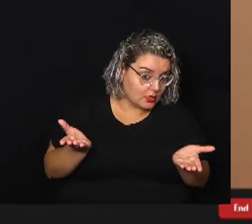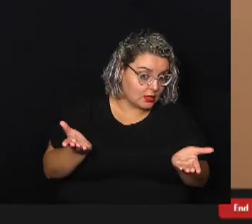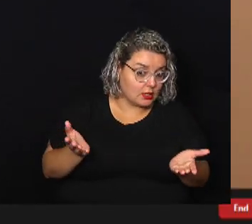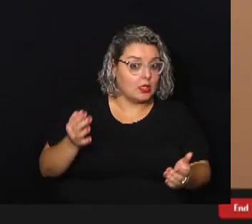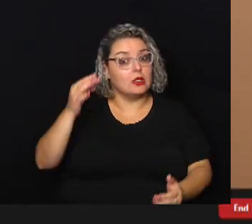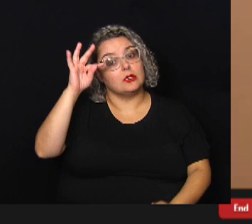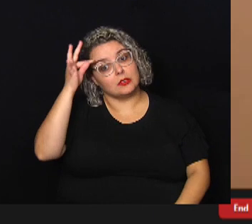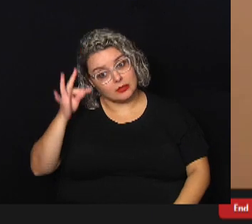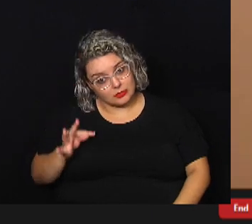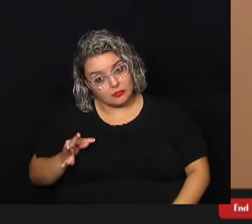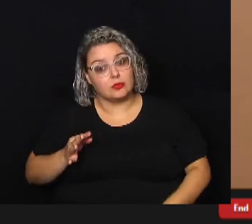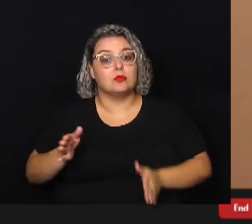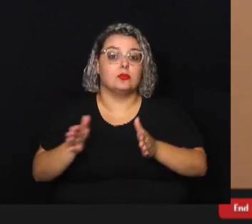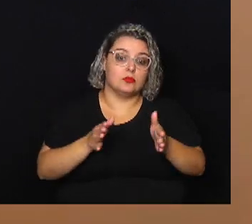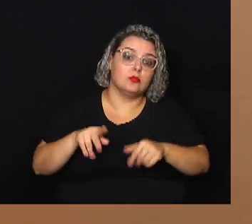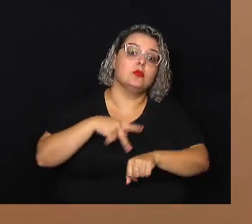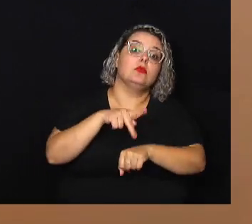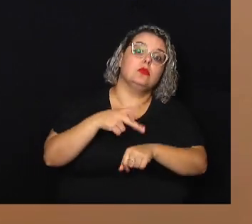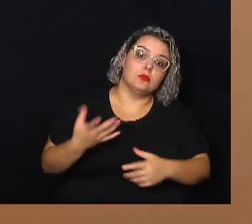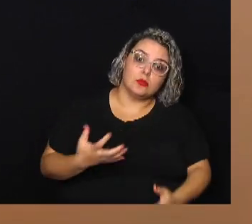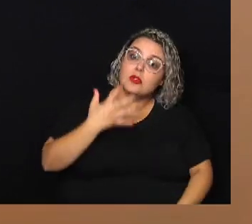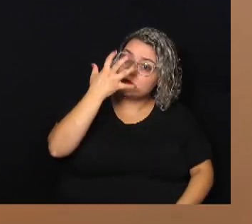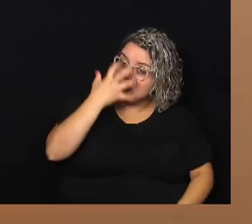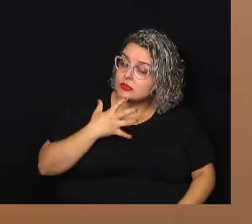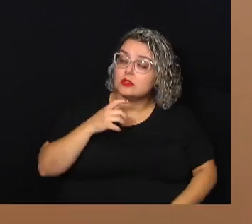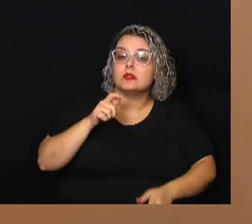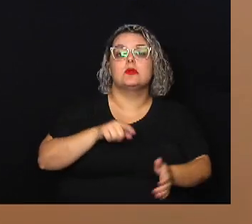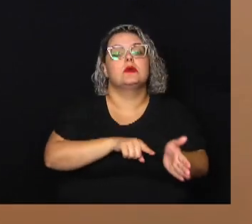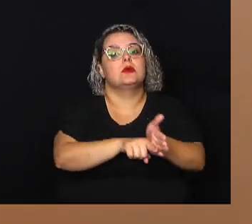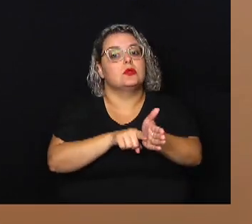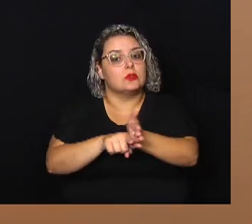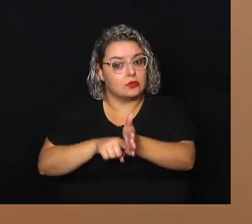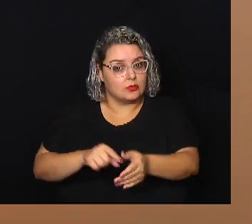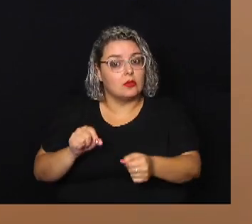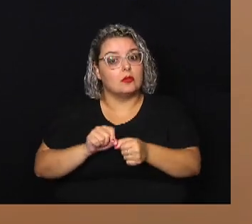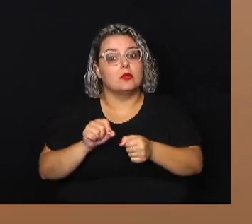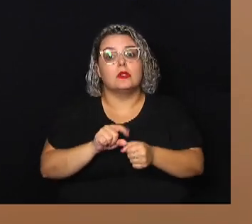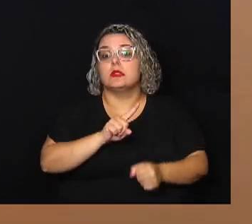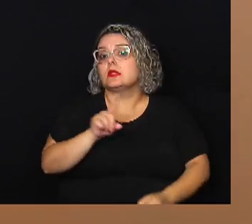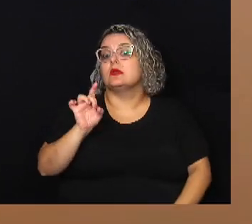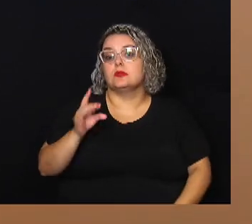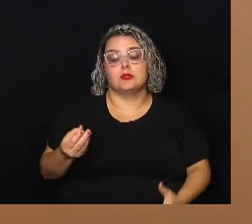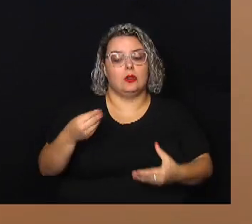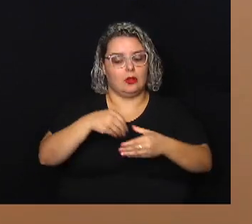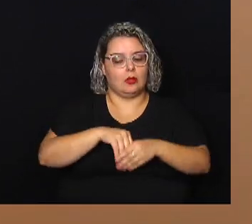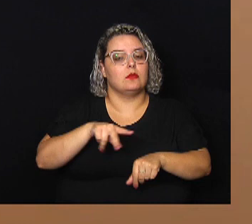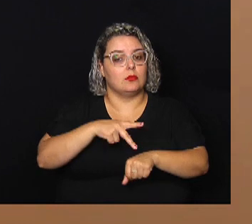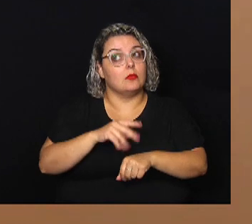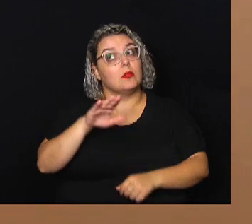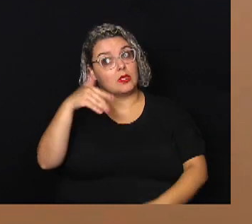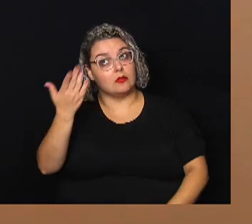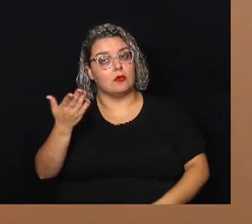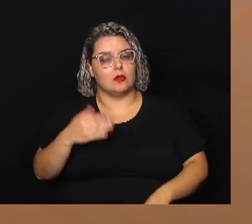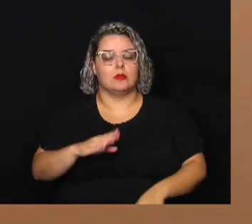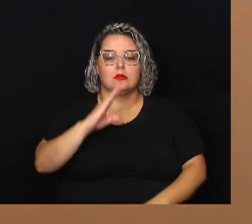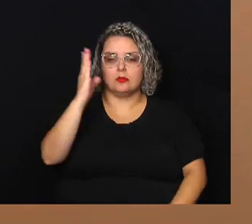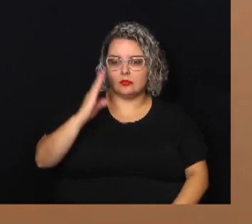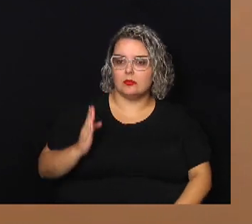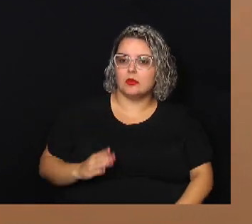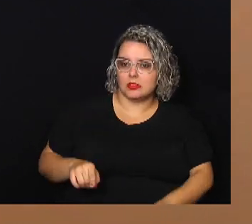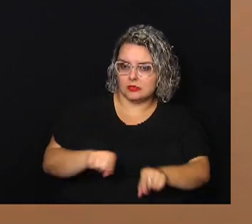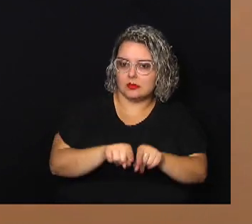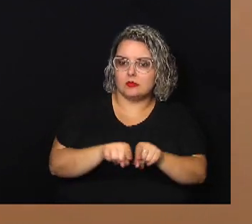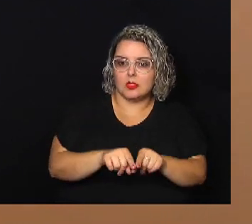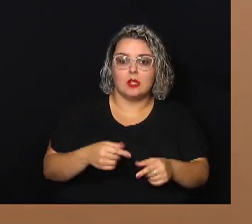Teoricamente, nós estamos num país sério, onde as pesquisas são feitas não só dentro do país, mas fora do país, e qualquer